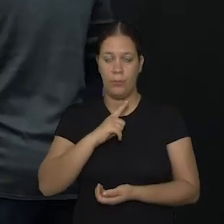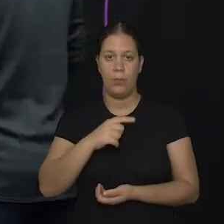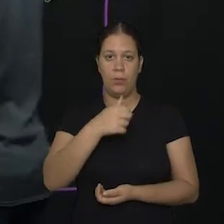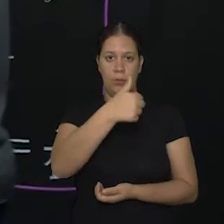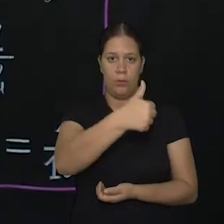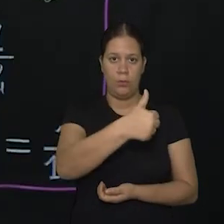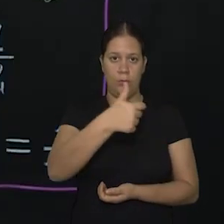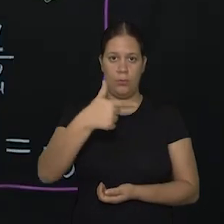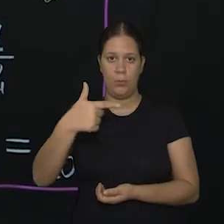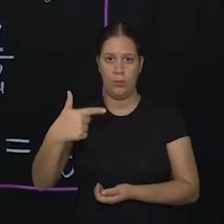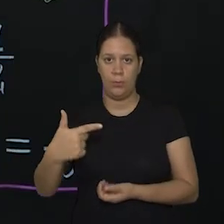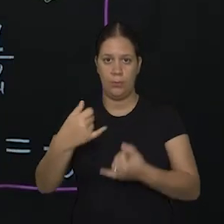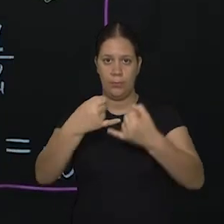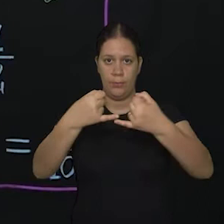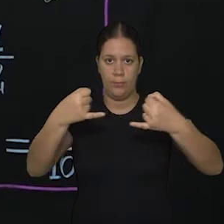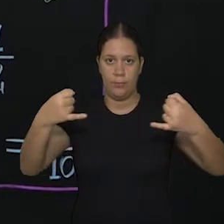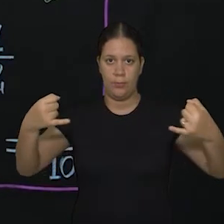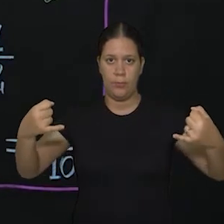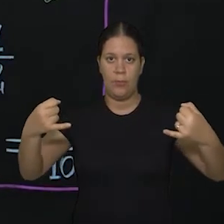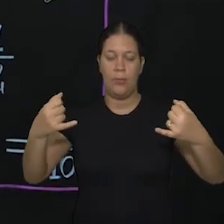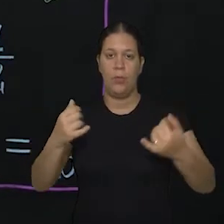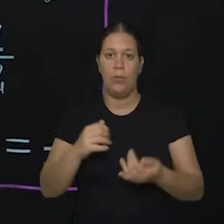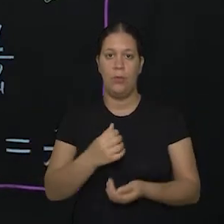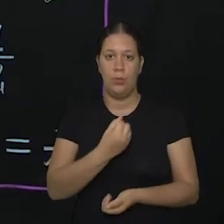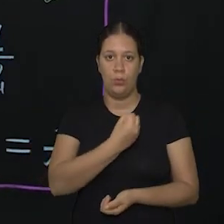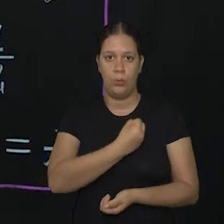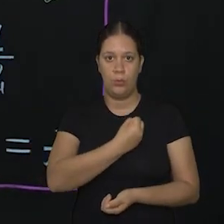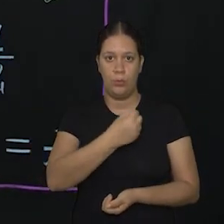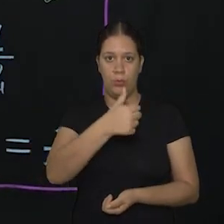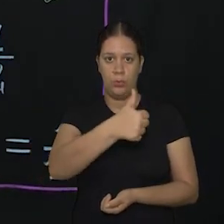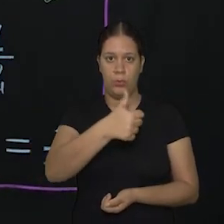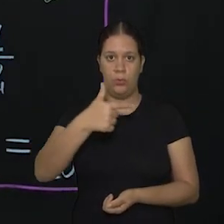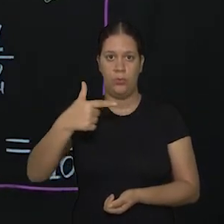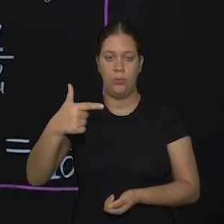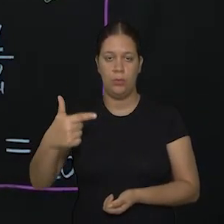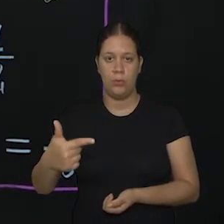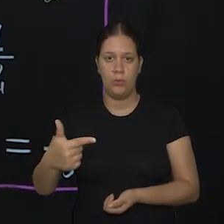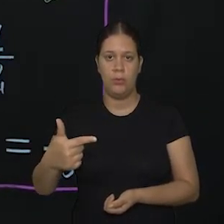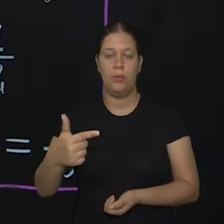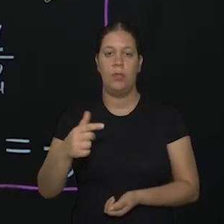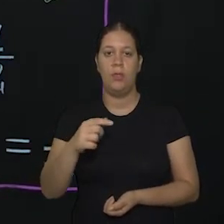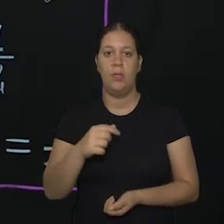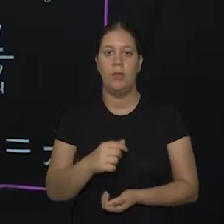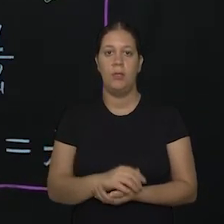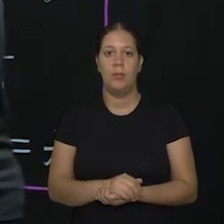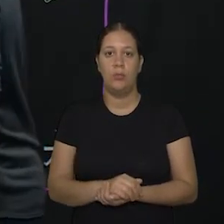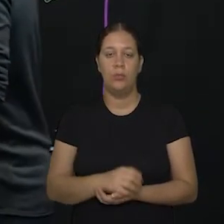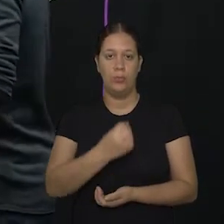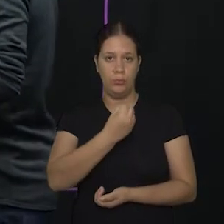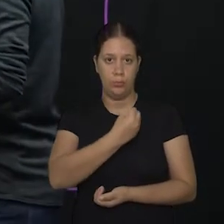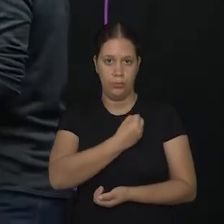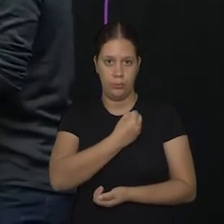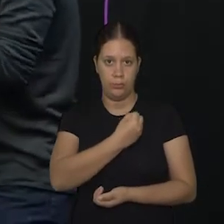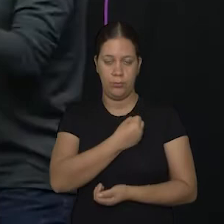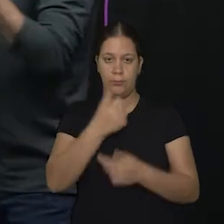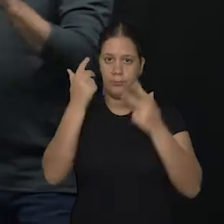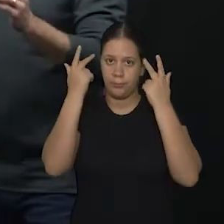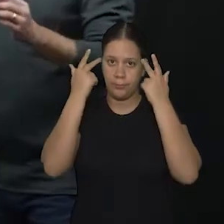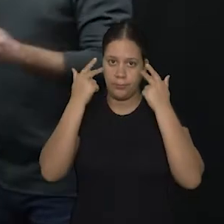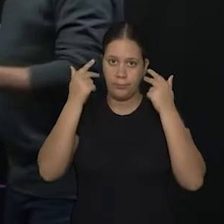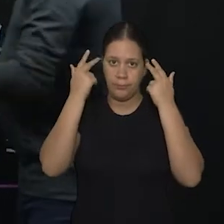tenho o 1 e o 2, por exemplo, perfeito? Esse número 1, esse número 2 são números